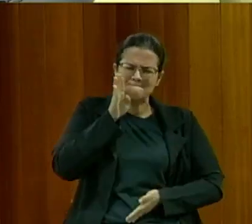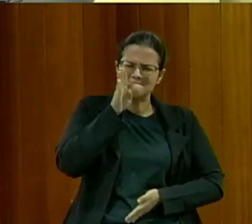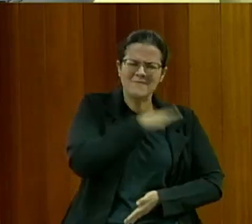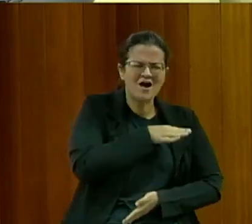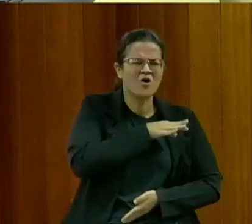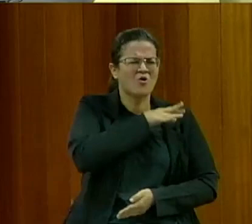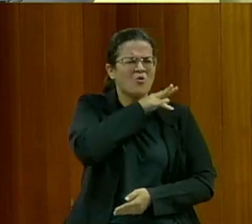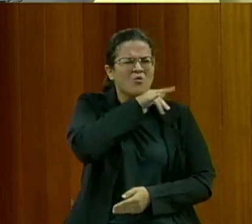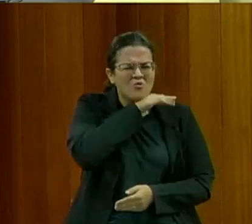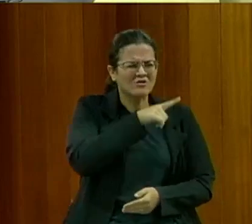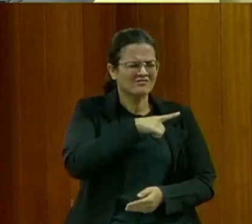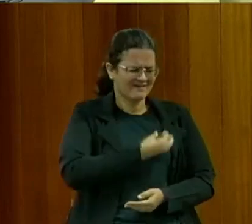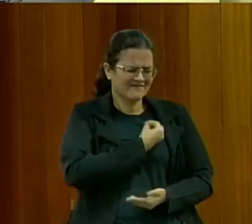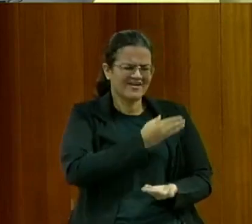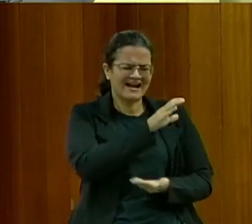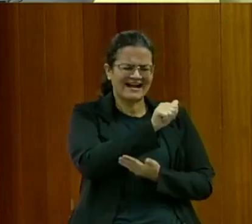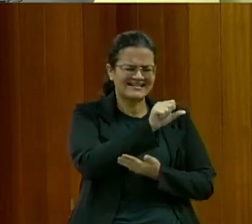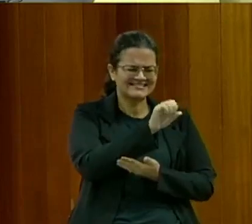dele, homenageando